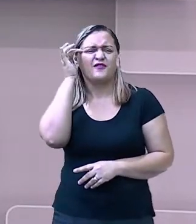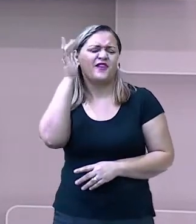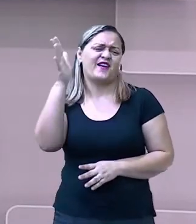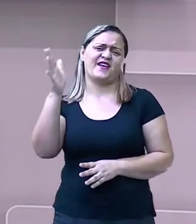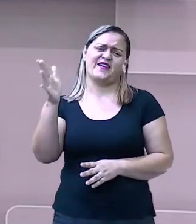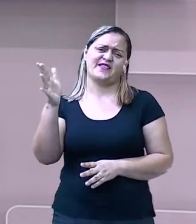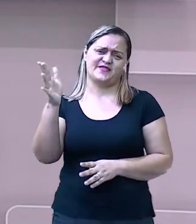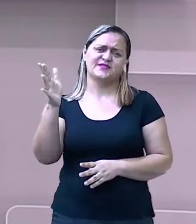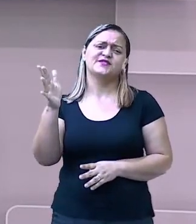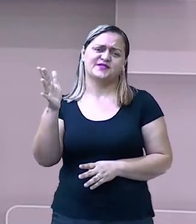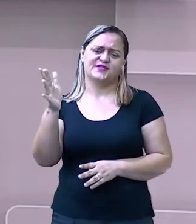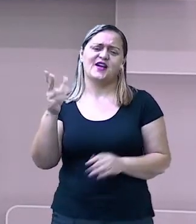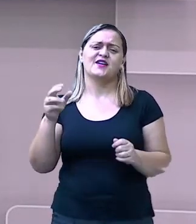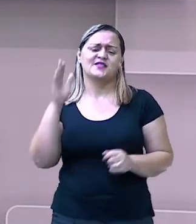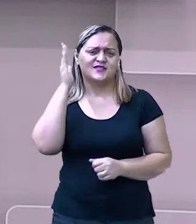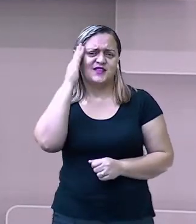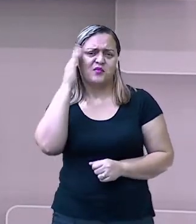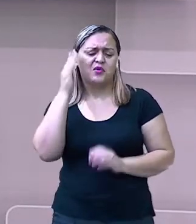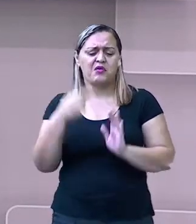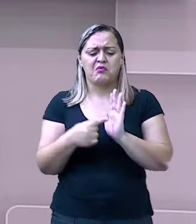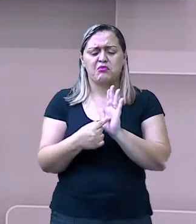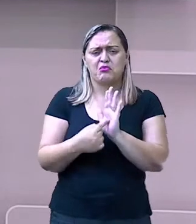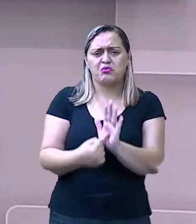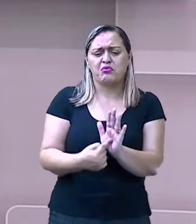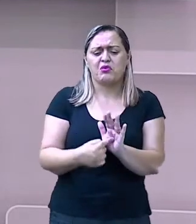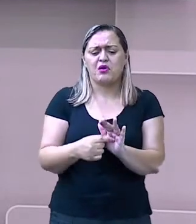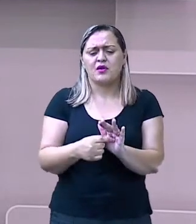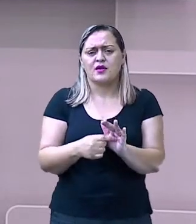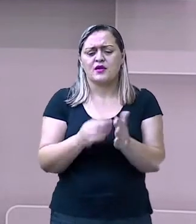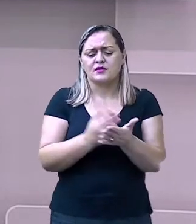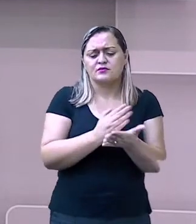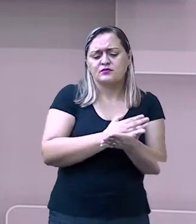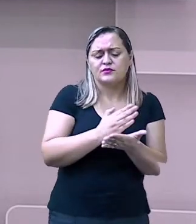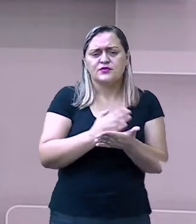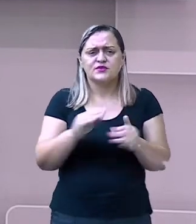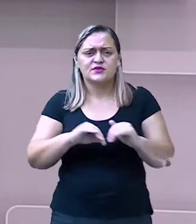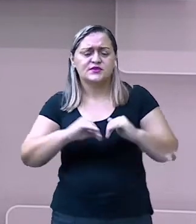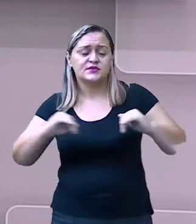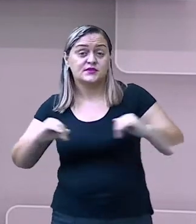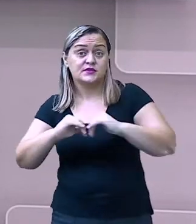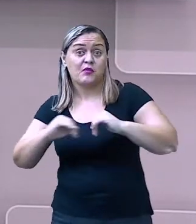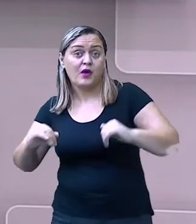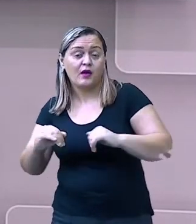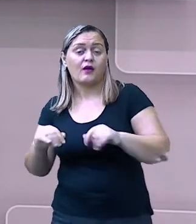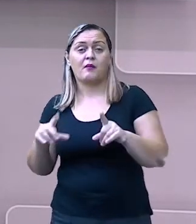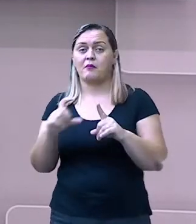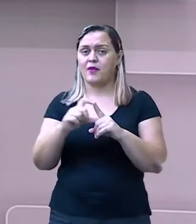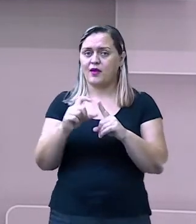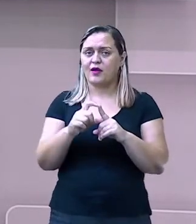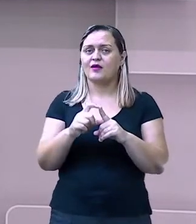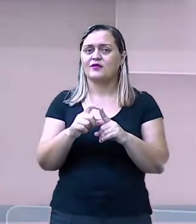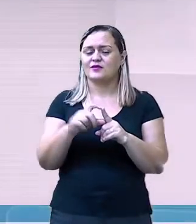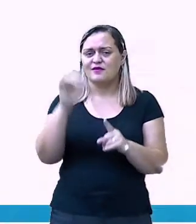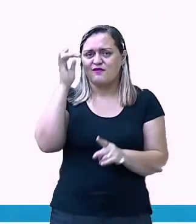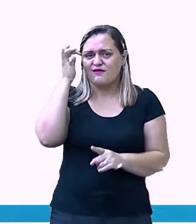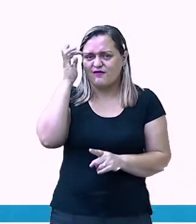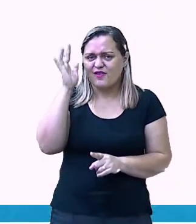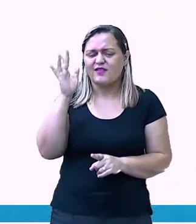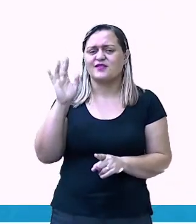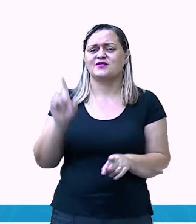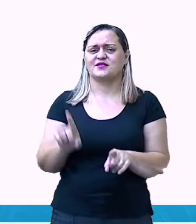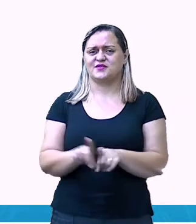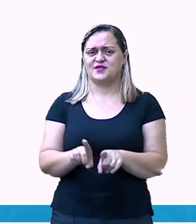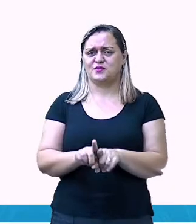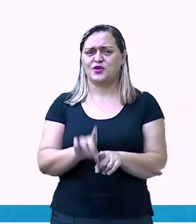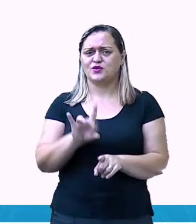classificar, identificar e separar uma palavra em sílabas. Então a gente tem aqui, ó, sílaba é um